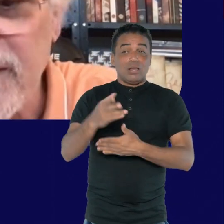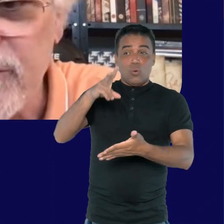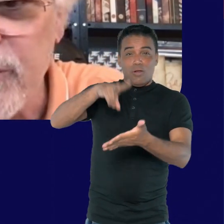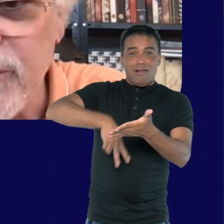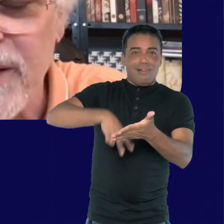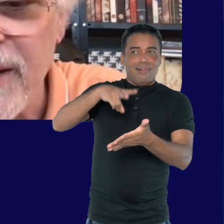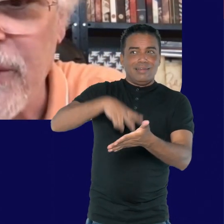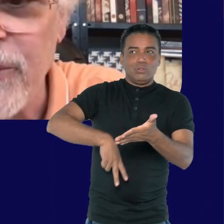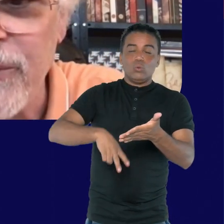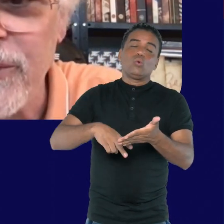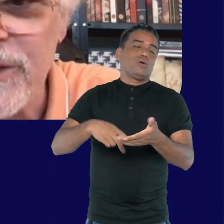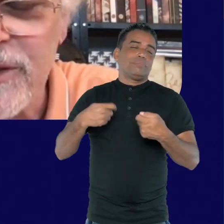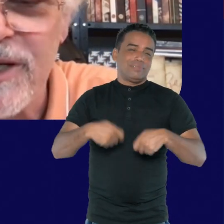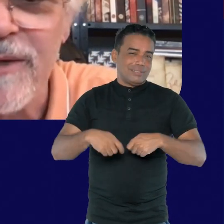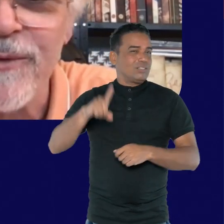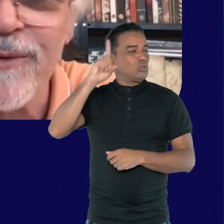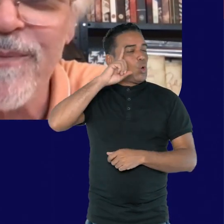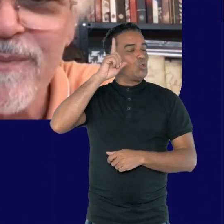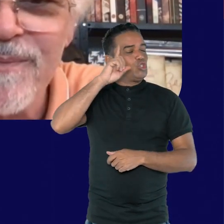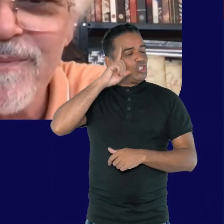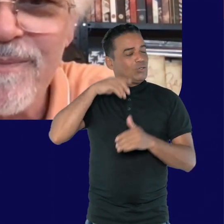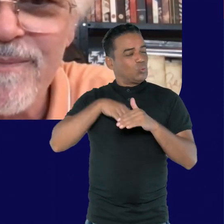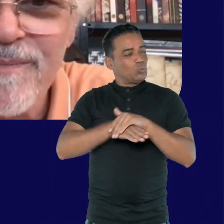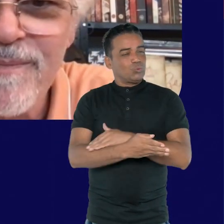assim como a leitura é algo cotidiano.